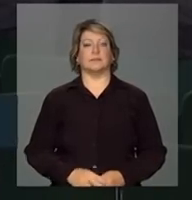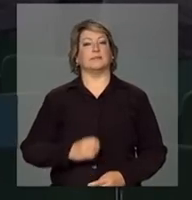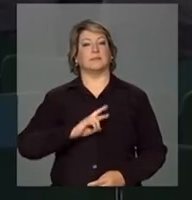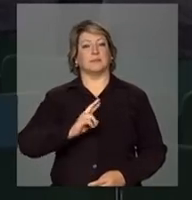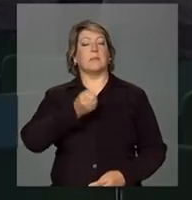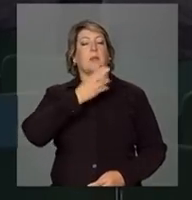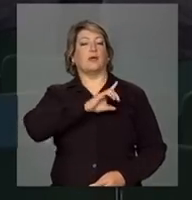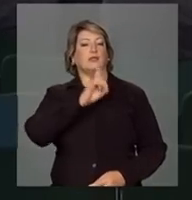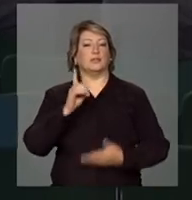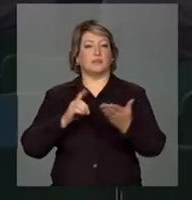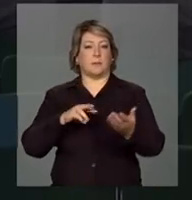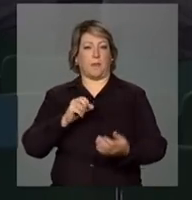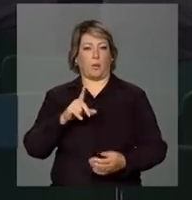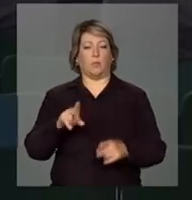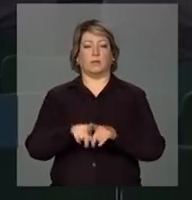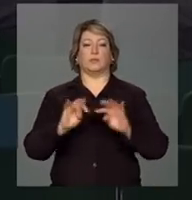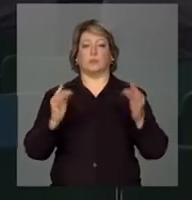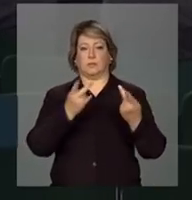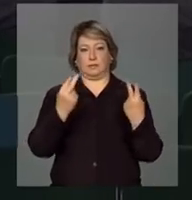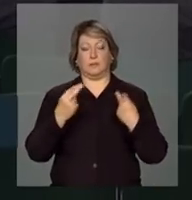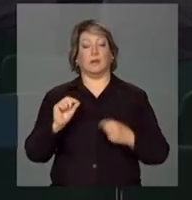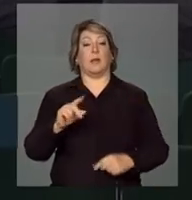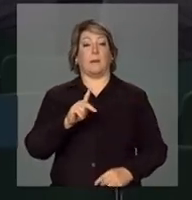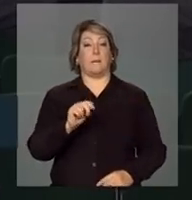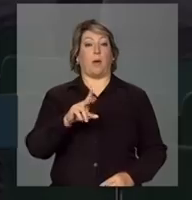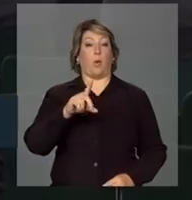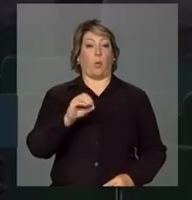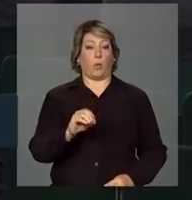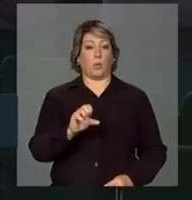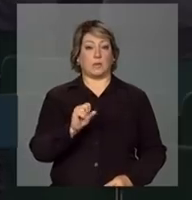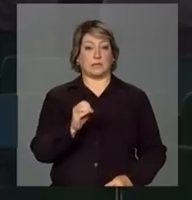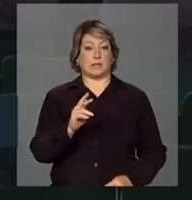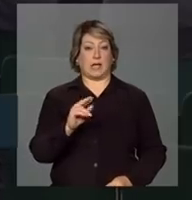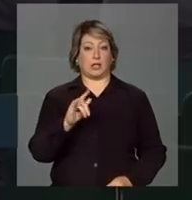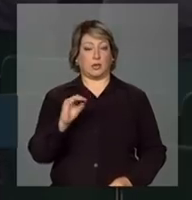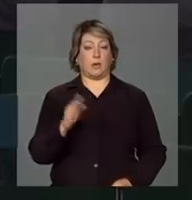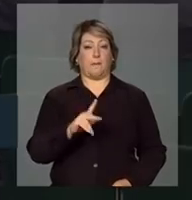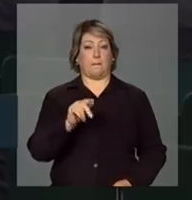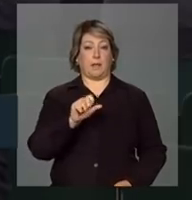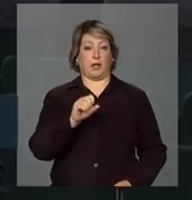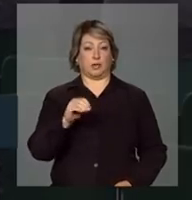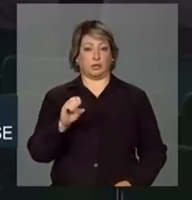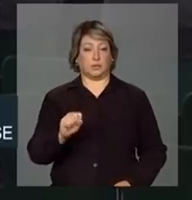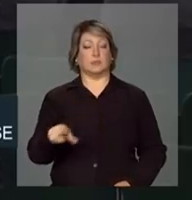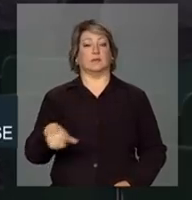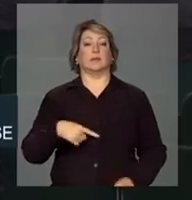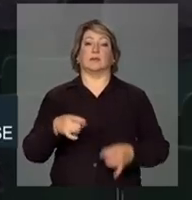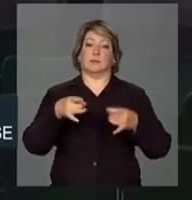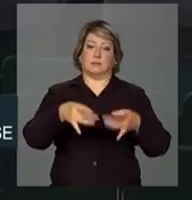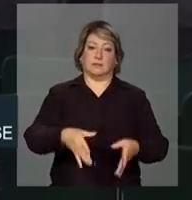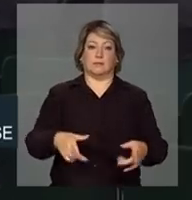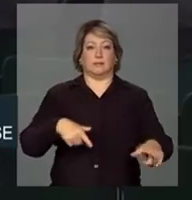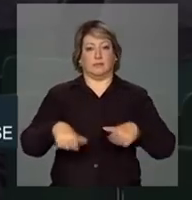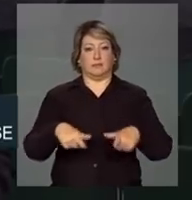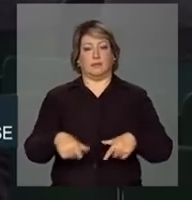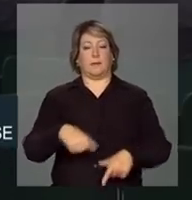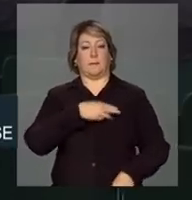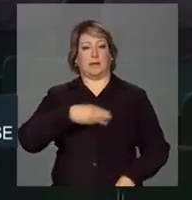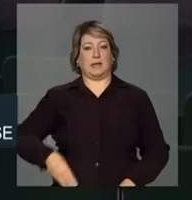Bom dia, Malu. Bom dia a todos. Malu, Paulo Sérgio Passos deixa o cargo de ministro dos